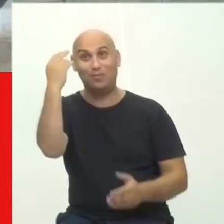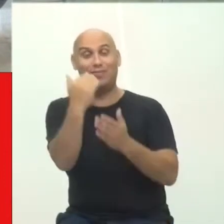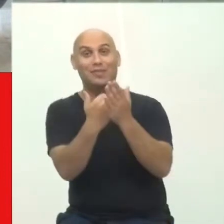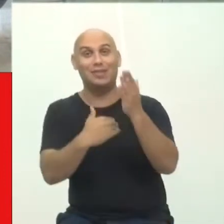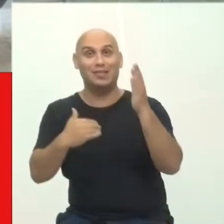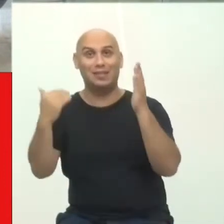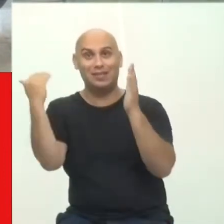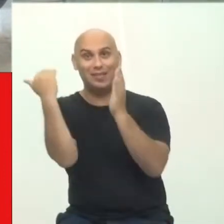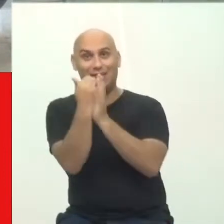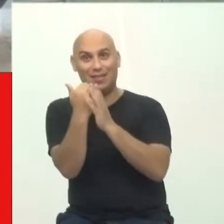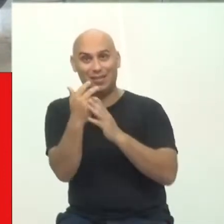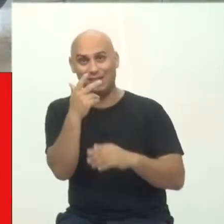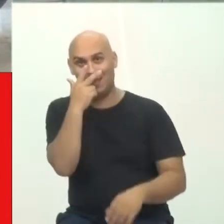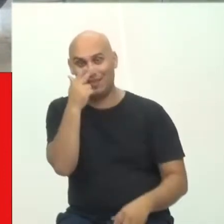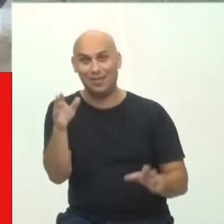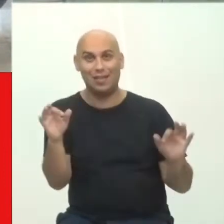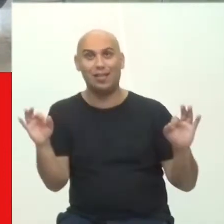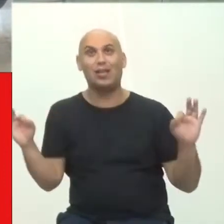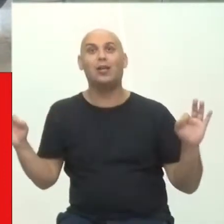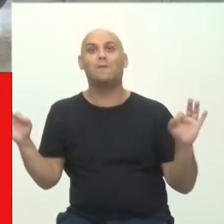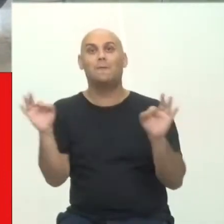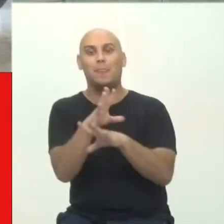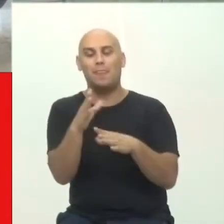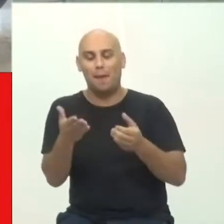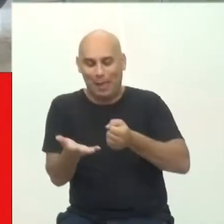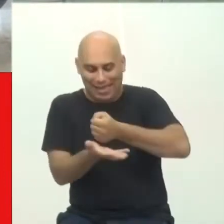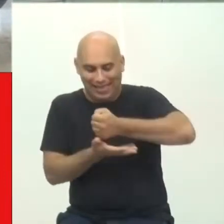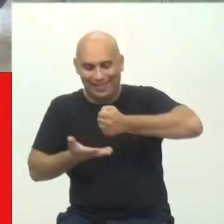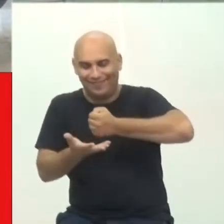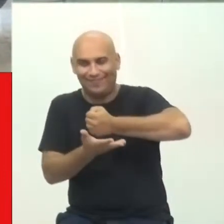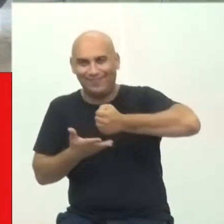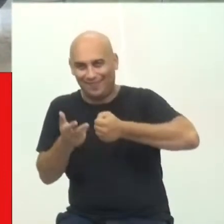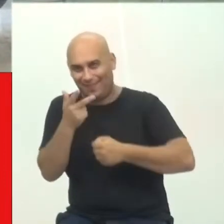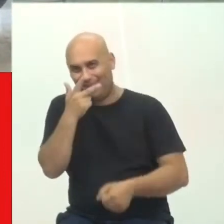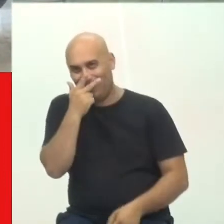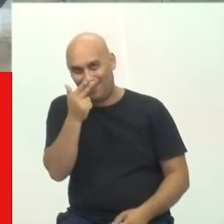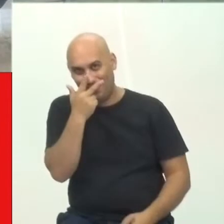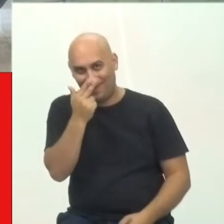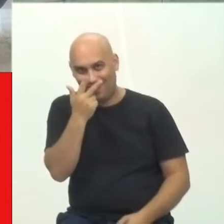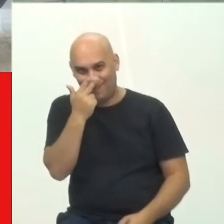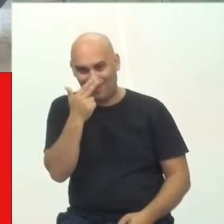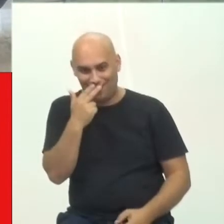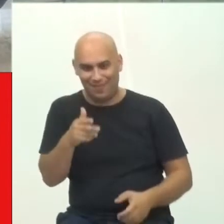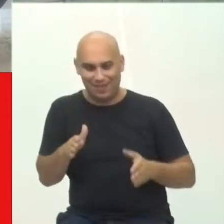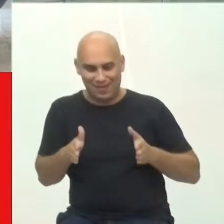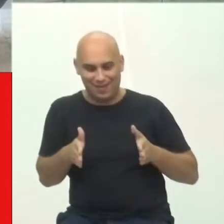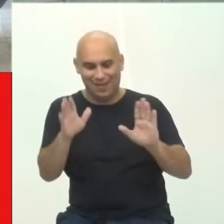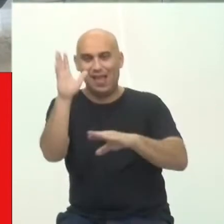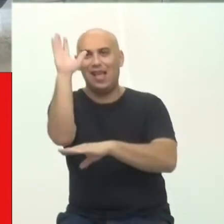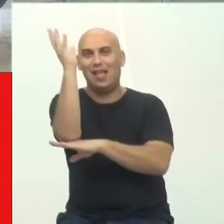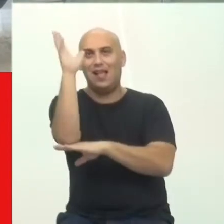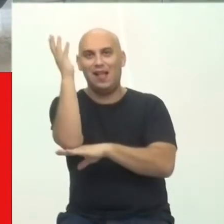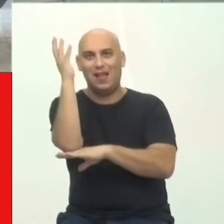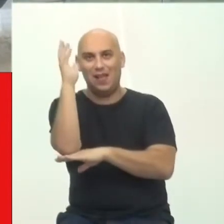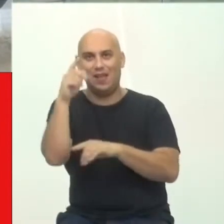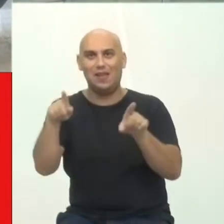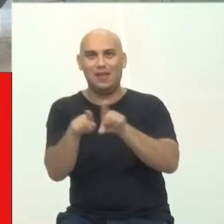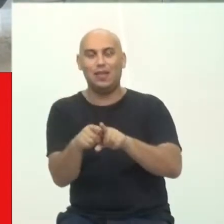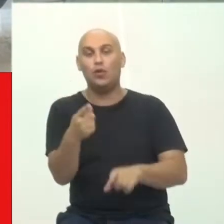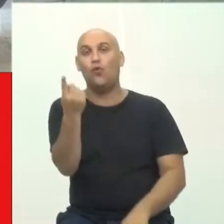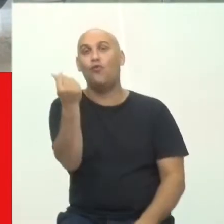essa concepção de que está pronto, né, a base para dentro do canteiro central, eu tinha uma ideia de um custo bem